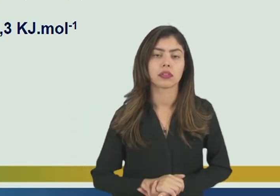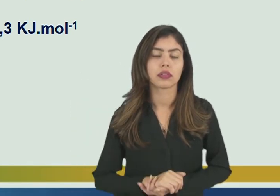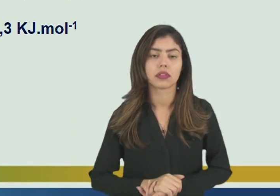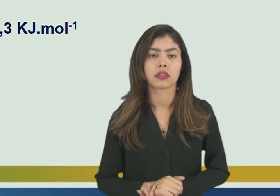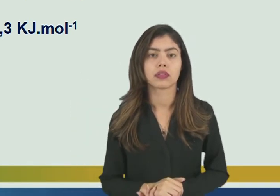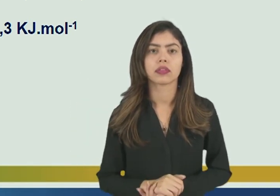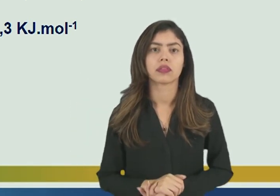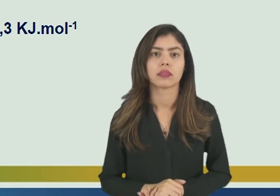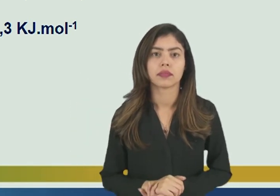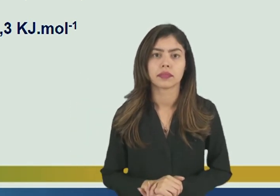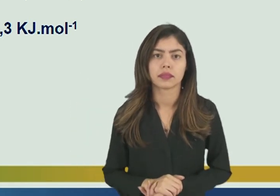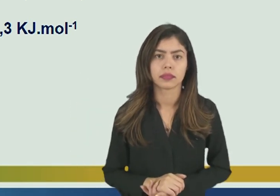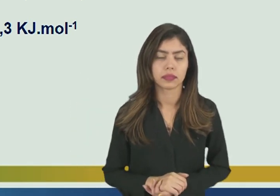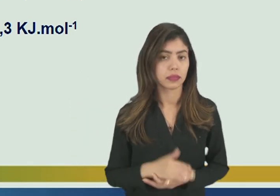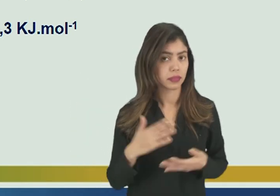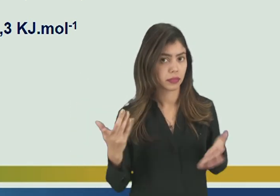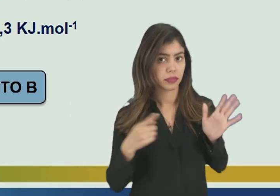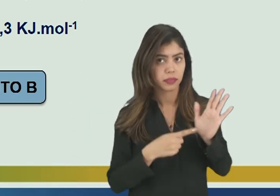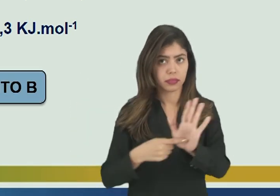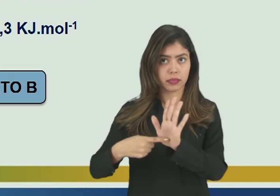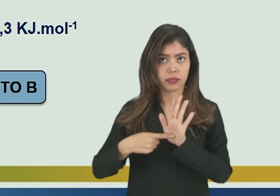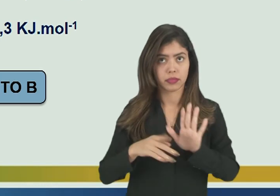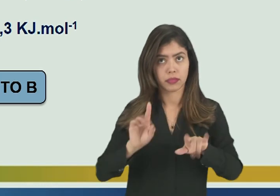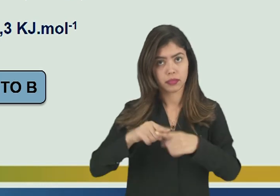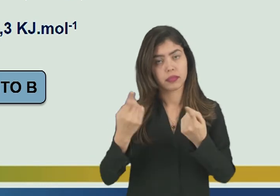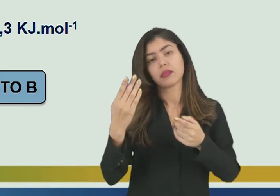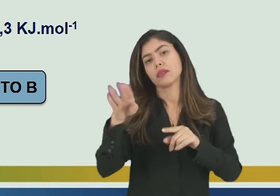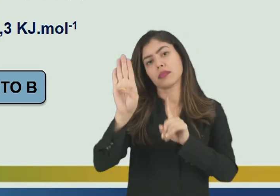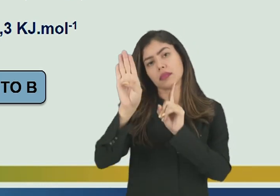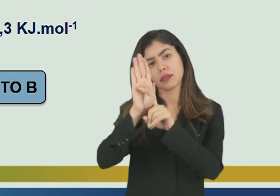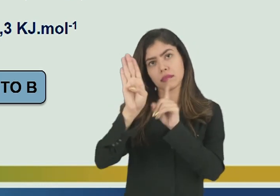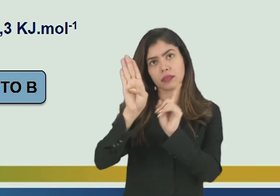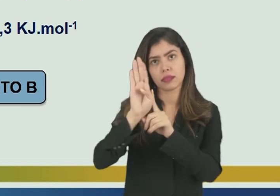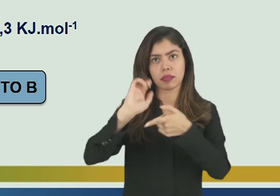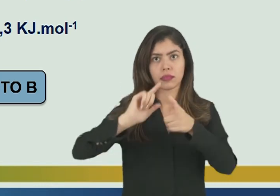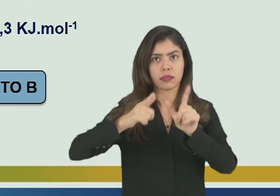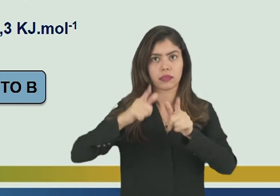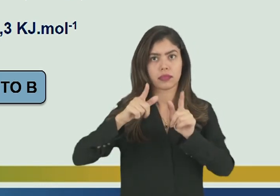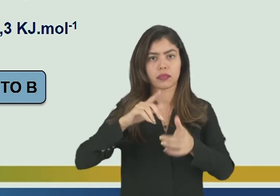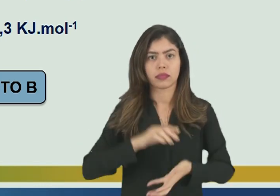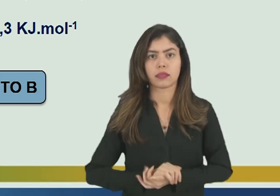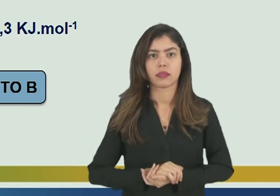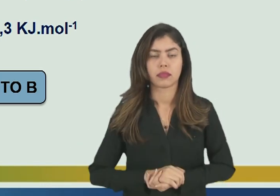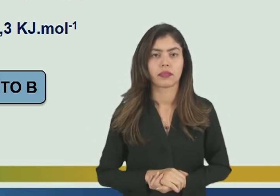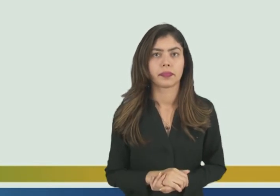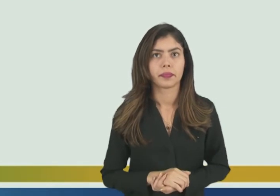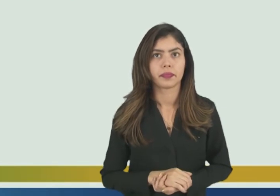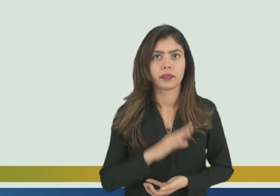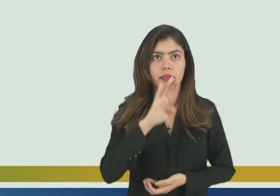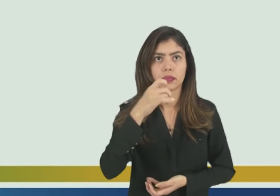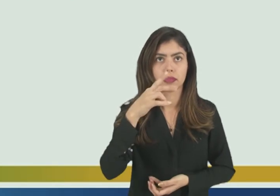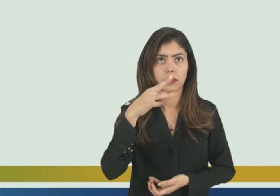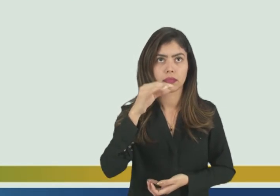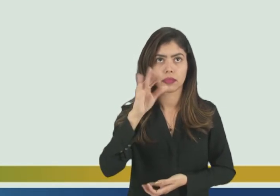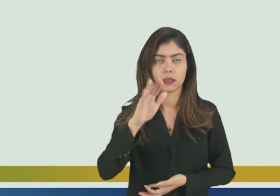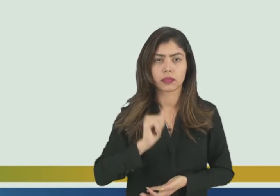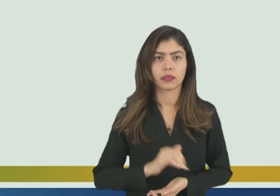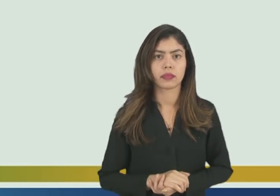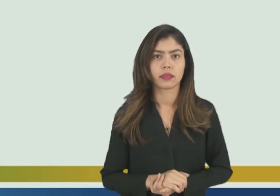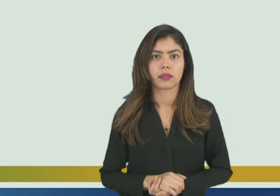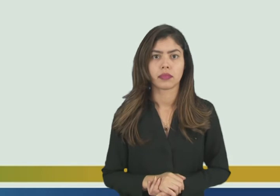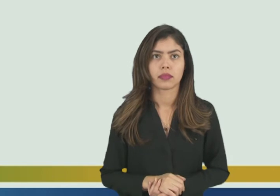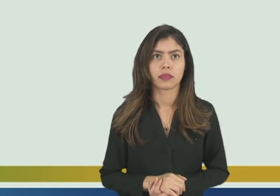2.515,3 kJ/mol, evidenciando então, mais uma vez, uma reação exotérmica. Vamos a mais uma